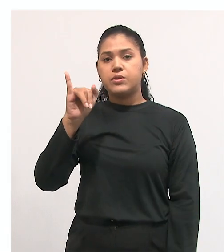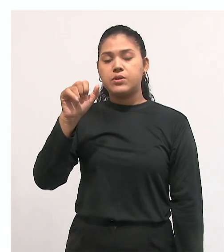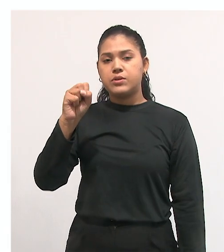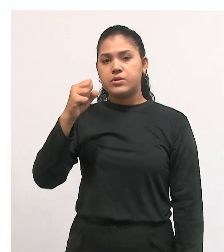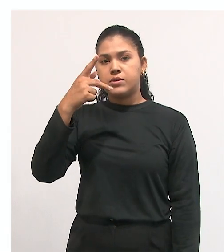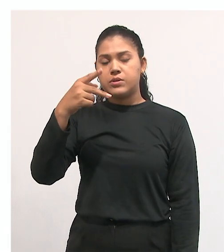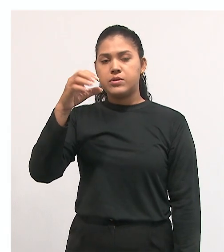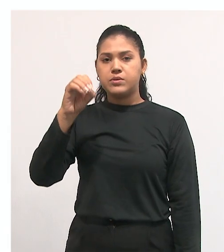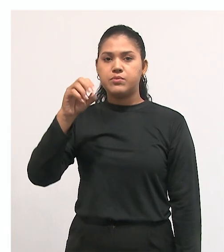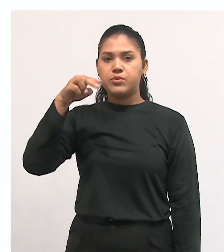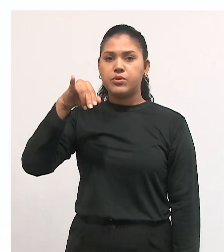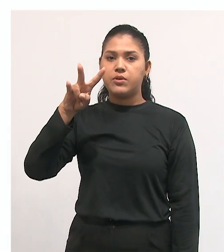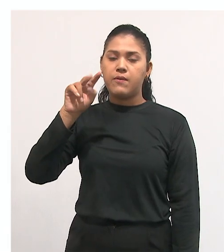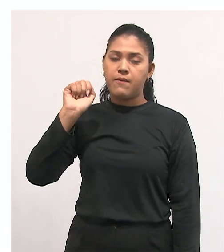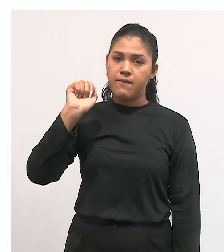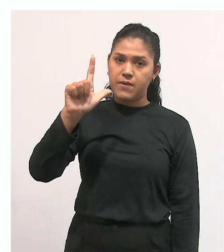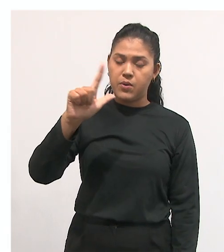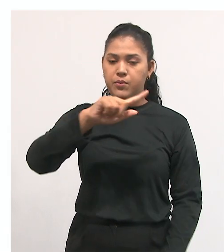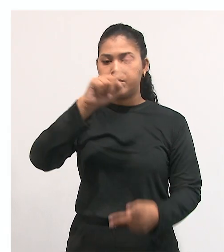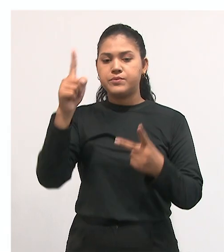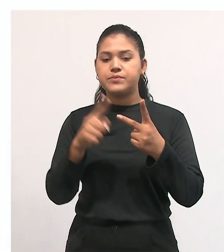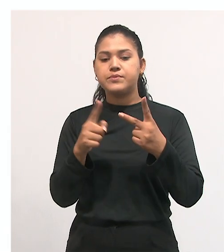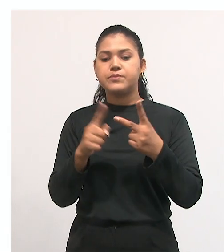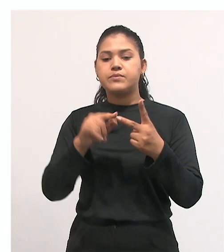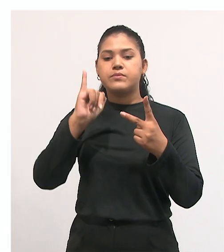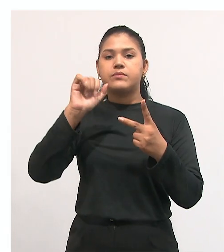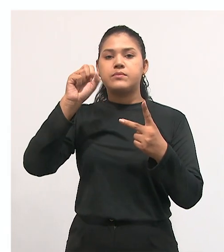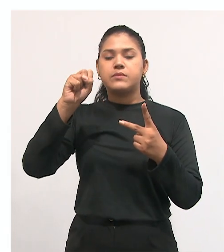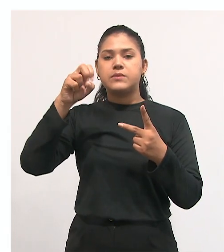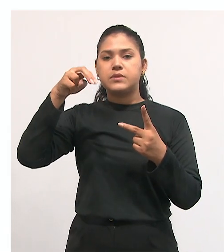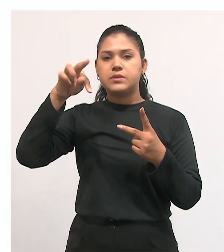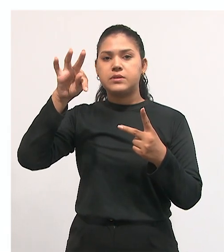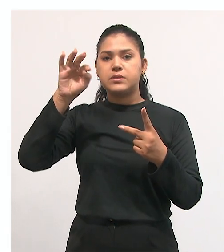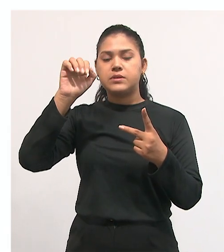Capacidade produtiva instalada, o que eu tenho de maquinário,